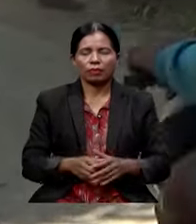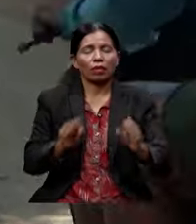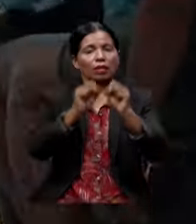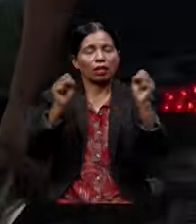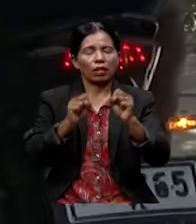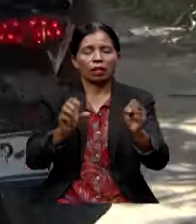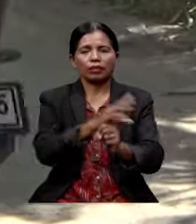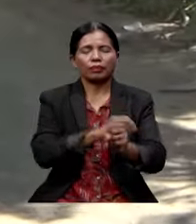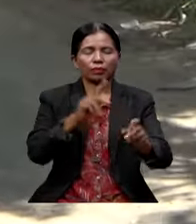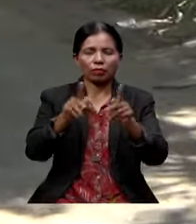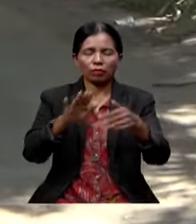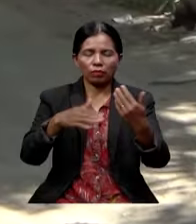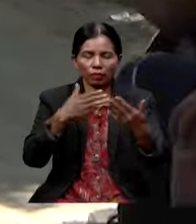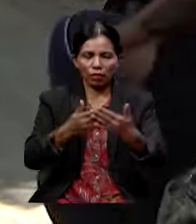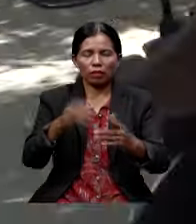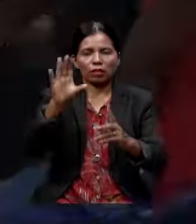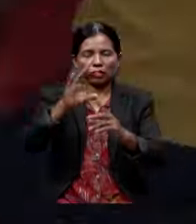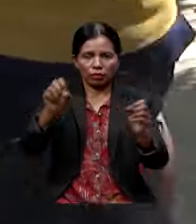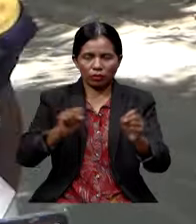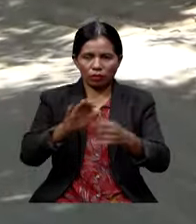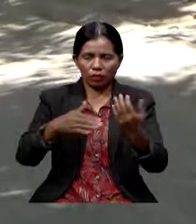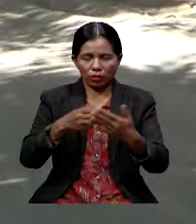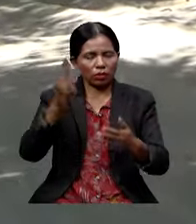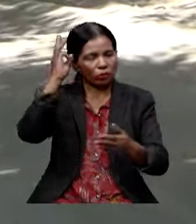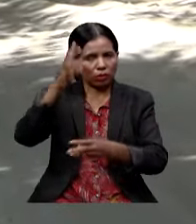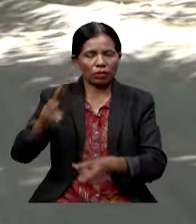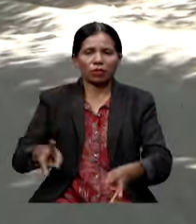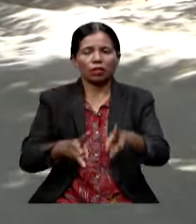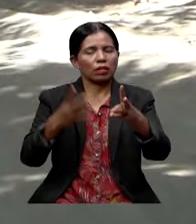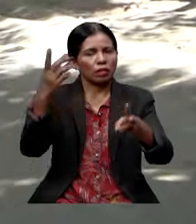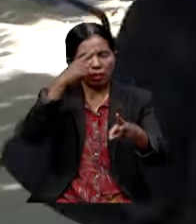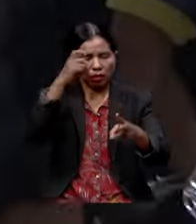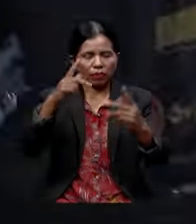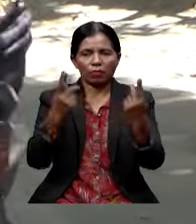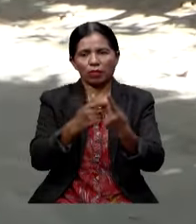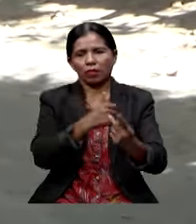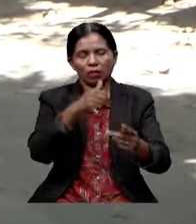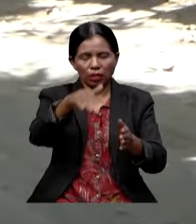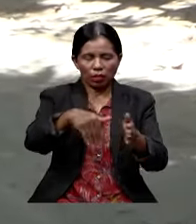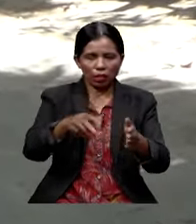lá em Nemos, comunidade no autoridade local Sira, preocupa com a estrada refere, também a companhia Balu, que